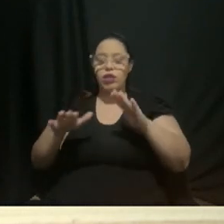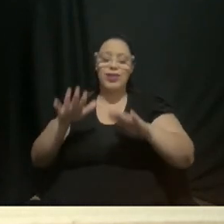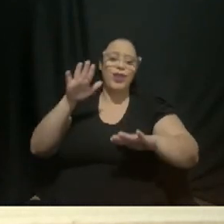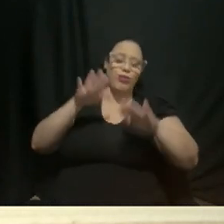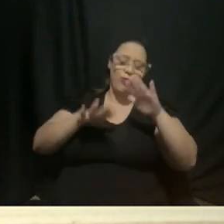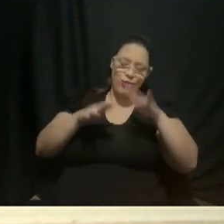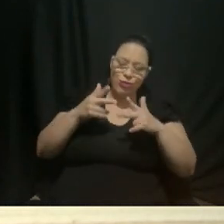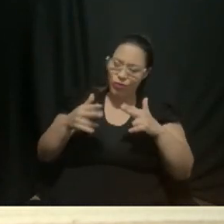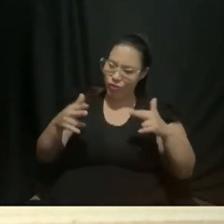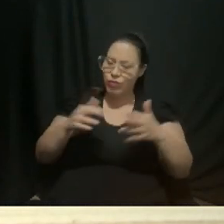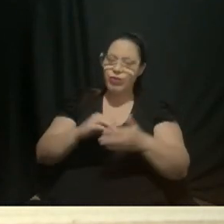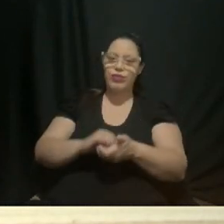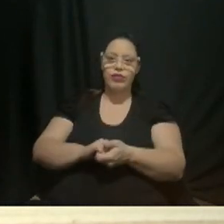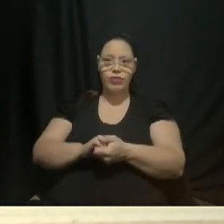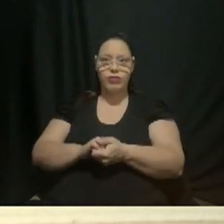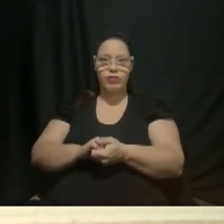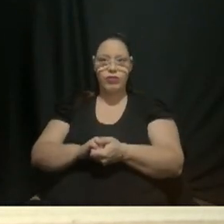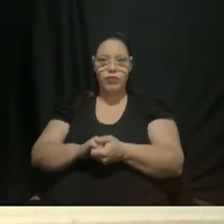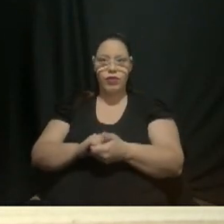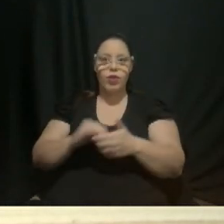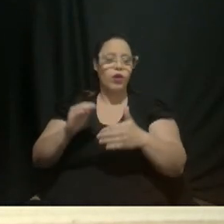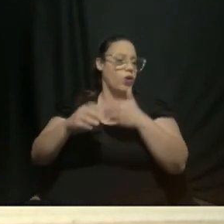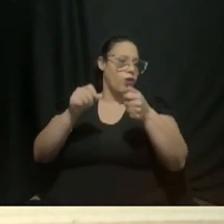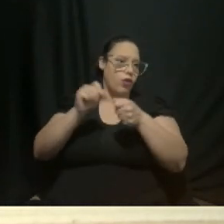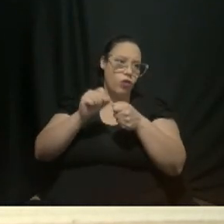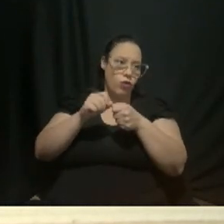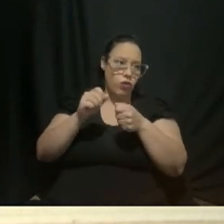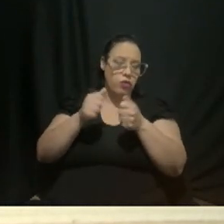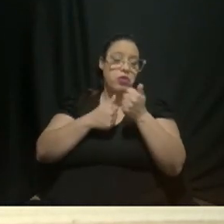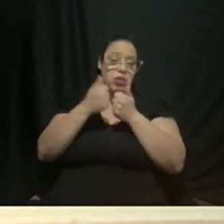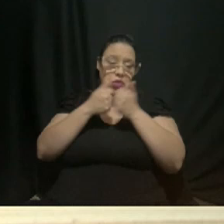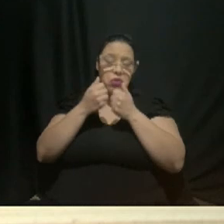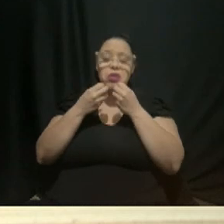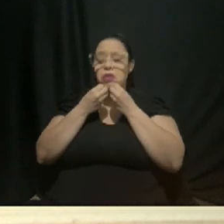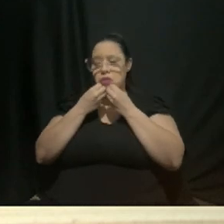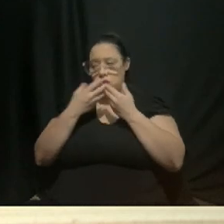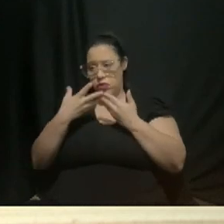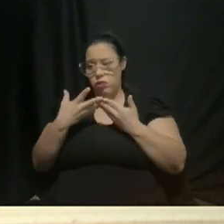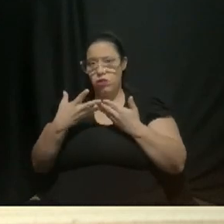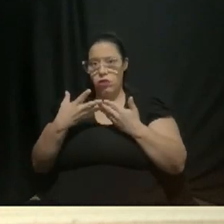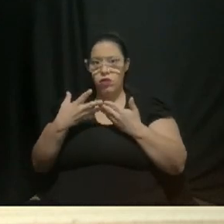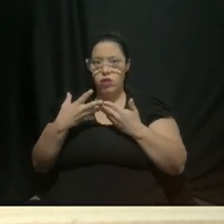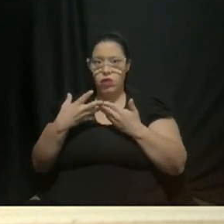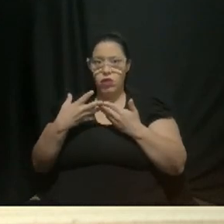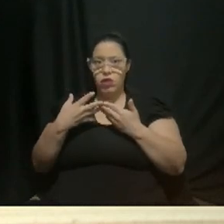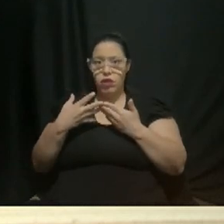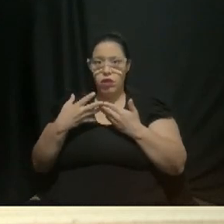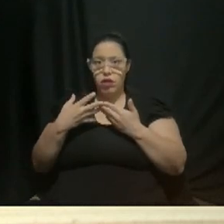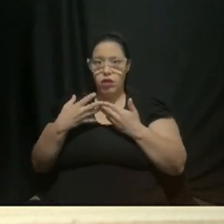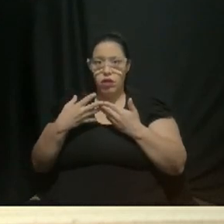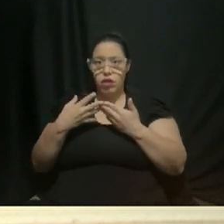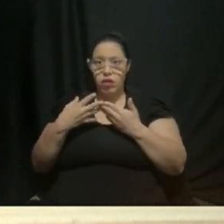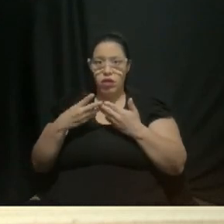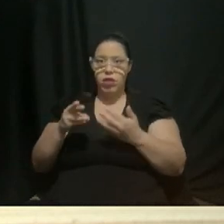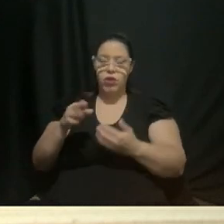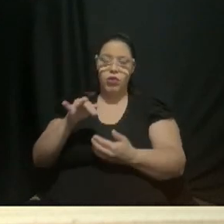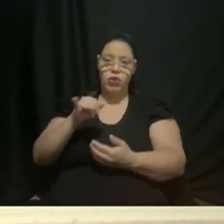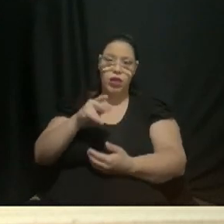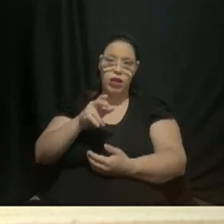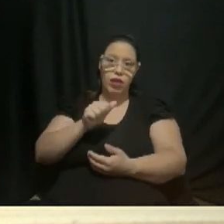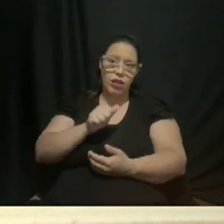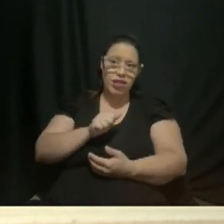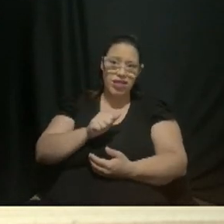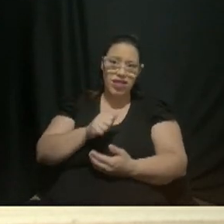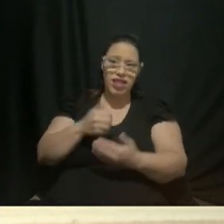aí eu fiz o arroz, né, ficou bom. Aí, né, você consegue cobrir a cozinheira que ela vai sair? Eu não sei. Mas eu